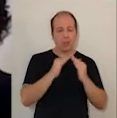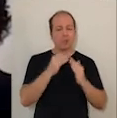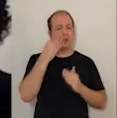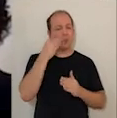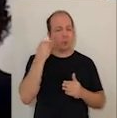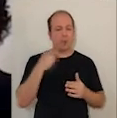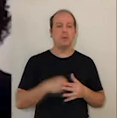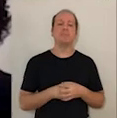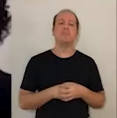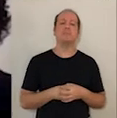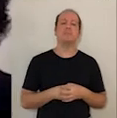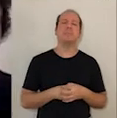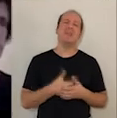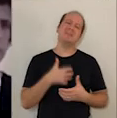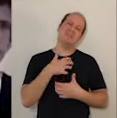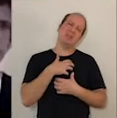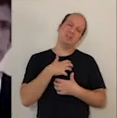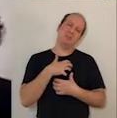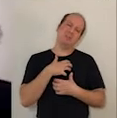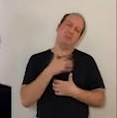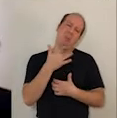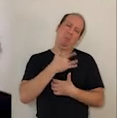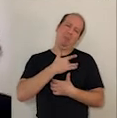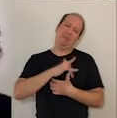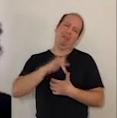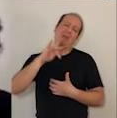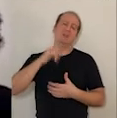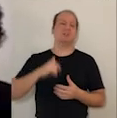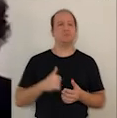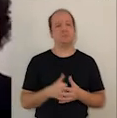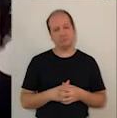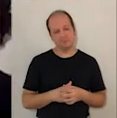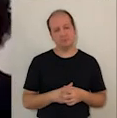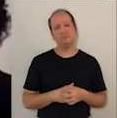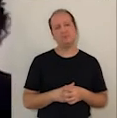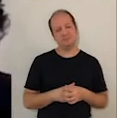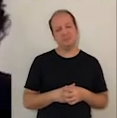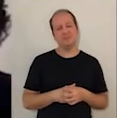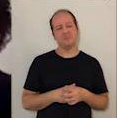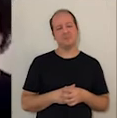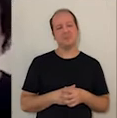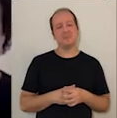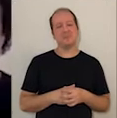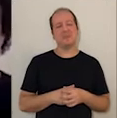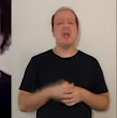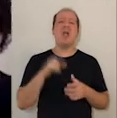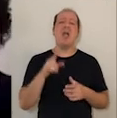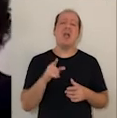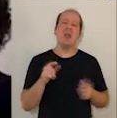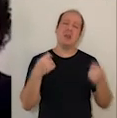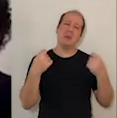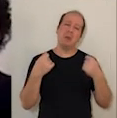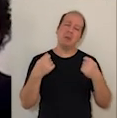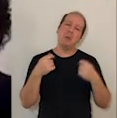Foi movida por um sentimento de piedade, excelência. Ouvira de mim que o meu bom amigo